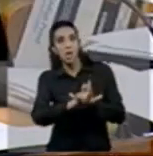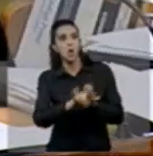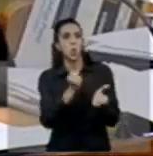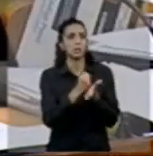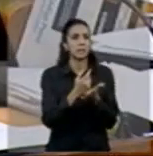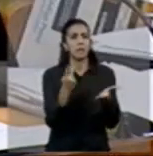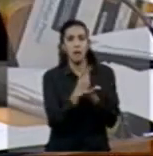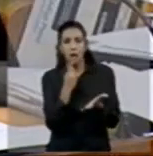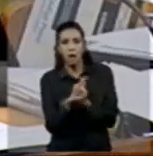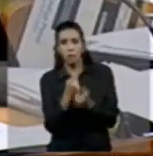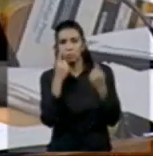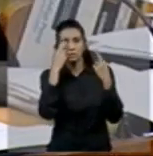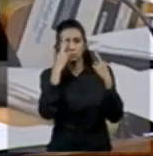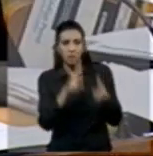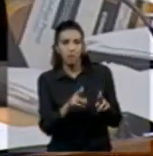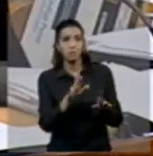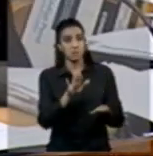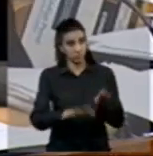Num determinado momento,